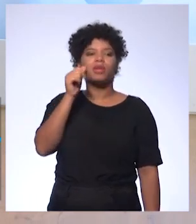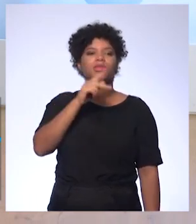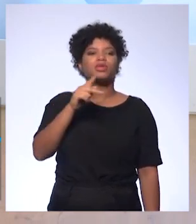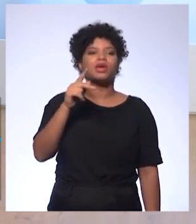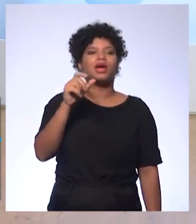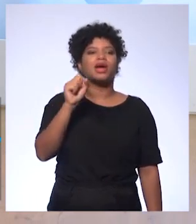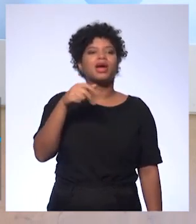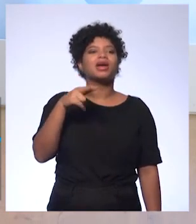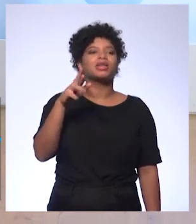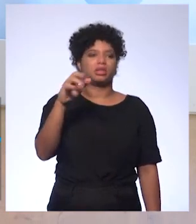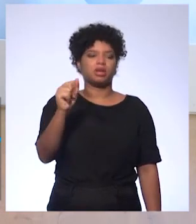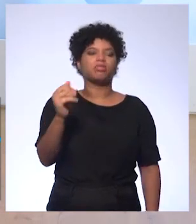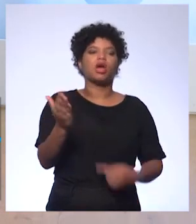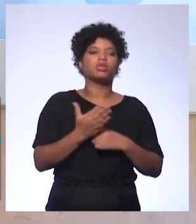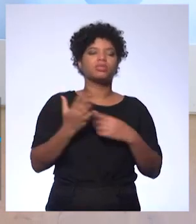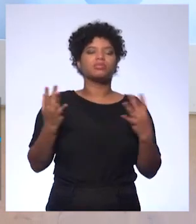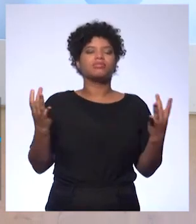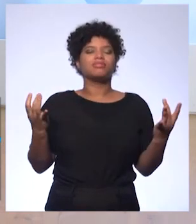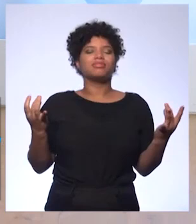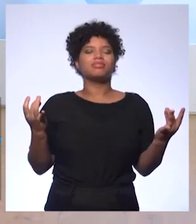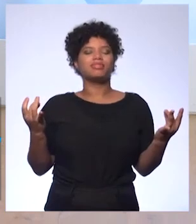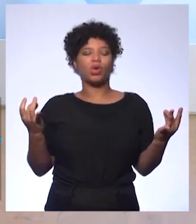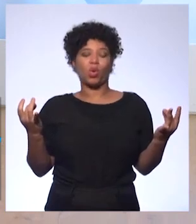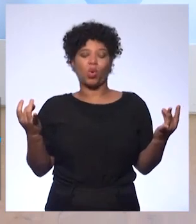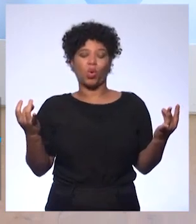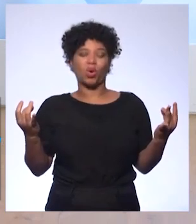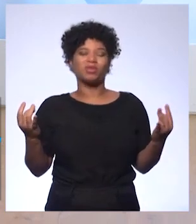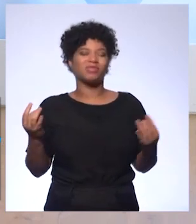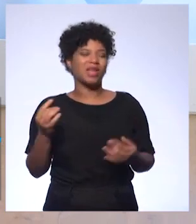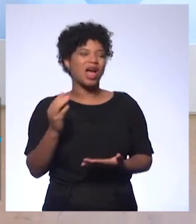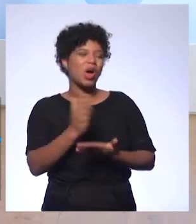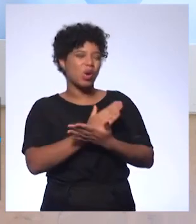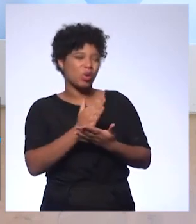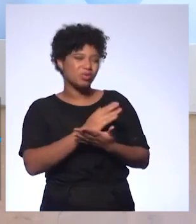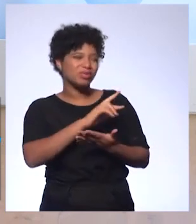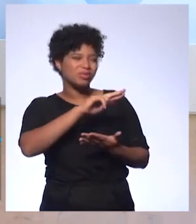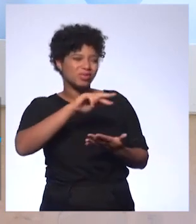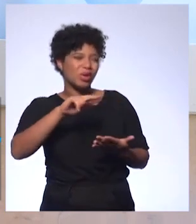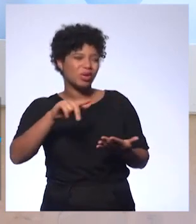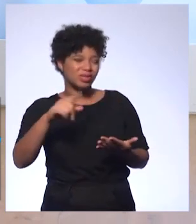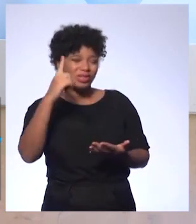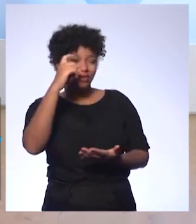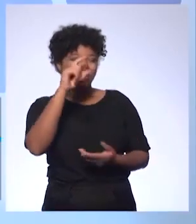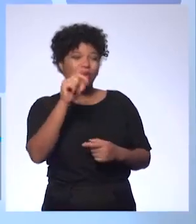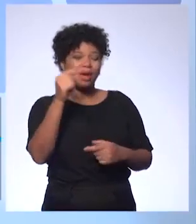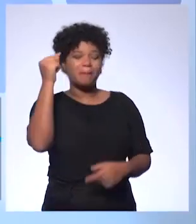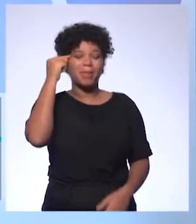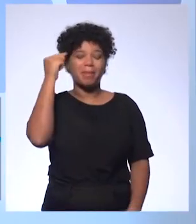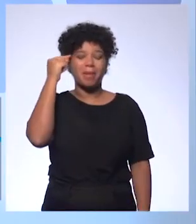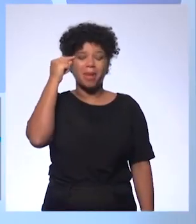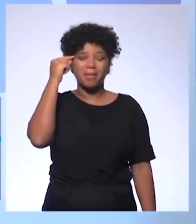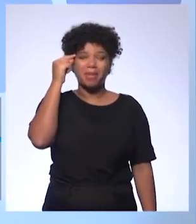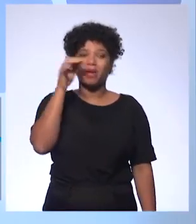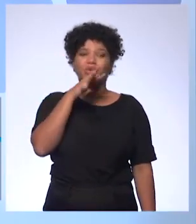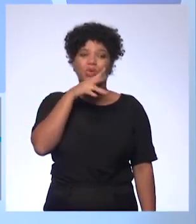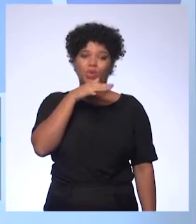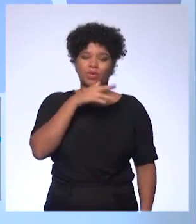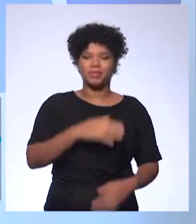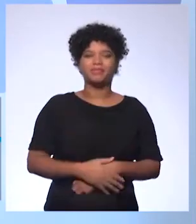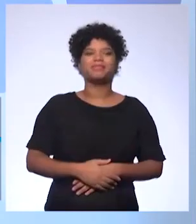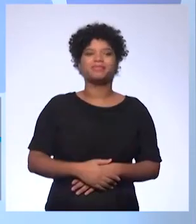Meditar ajuda. E o que atrapalha, às vezes, são os pensamentos. Né? Então, eu gostaria, né,